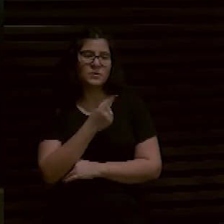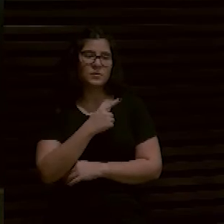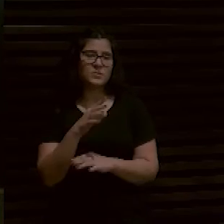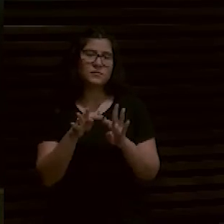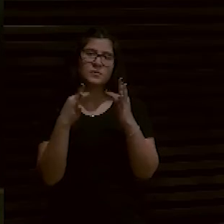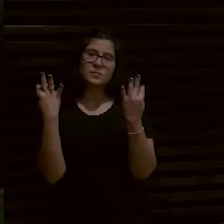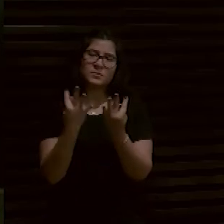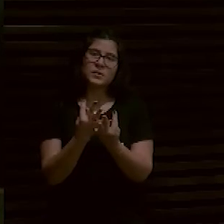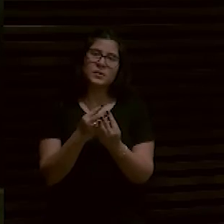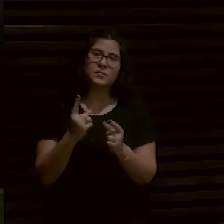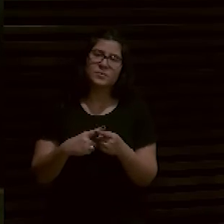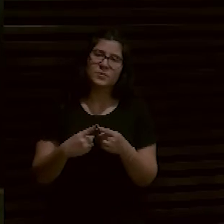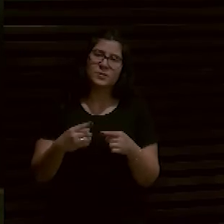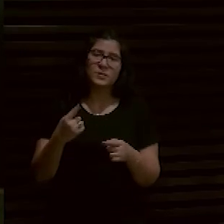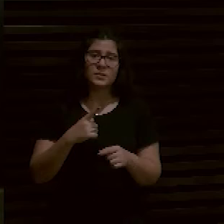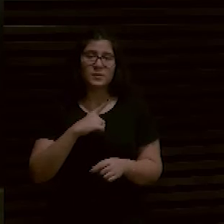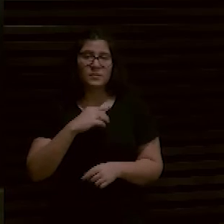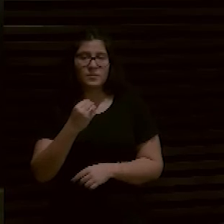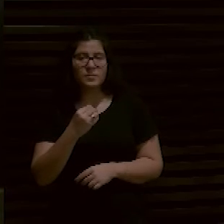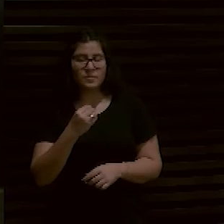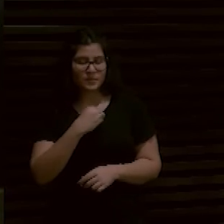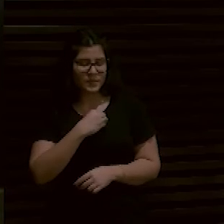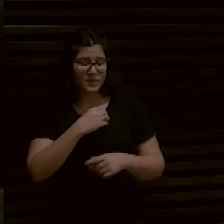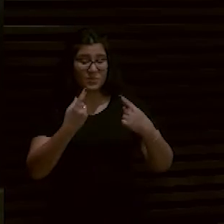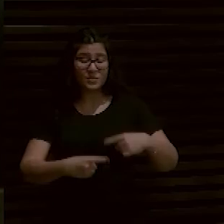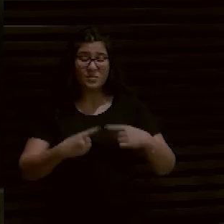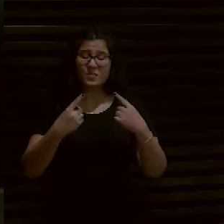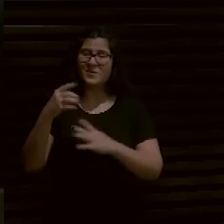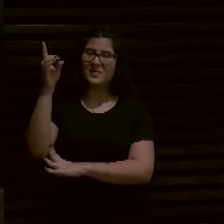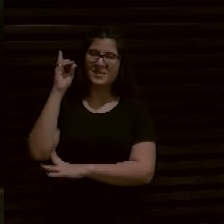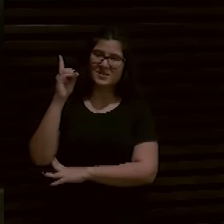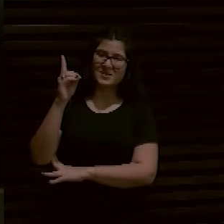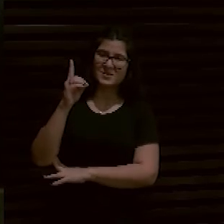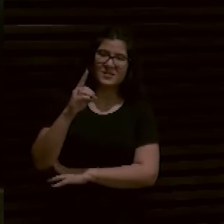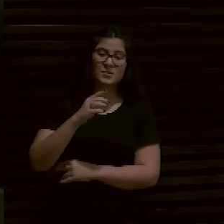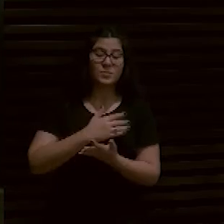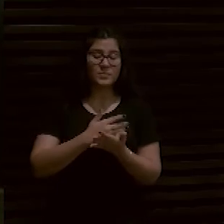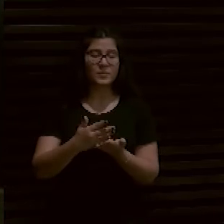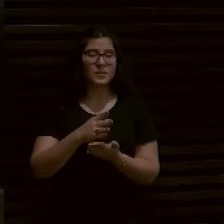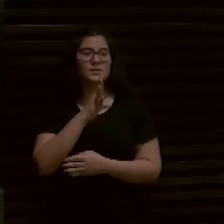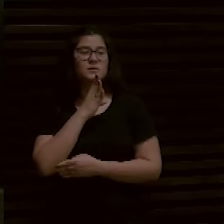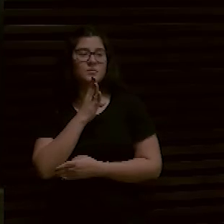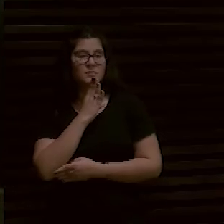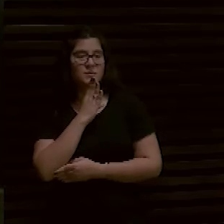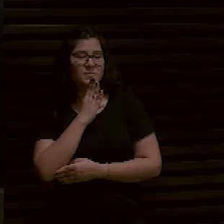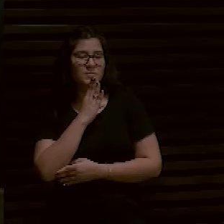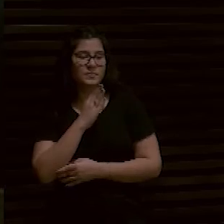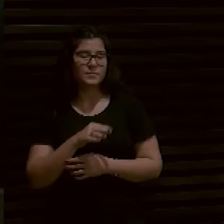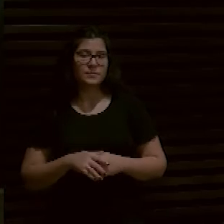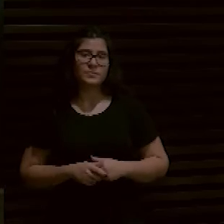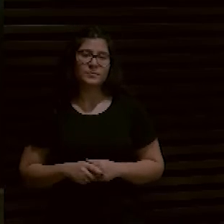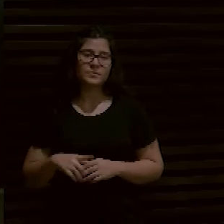pecado contra ti. Opa! Começa a conhecer. Começa a ter o que